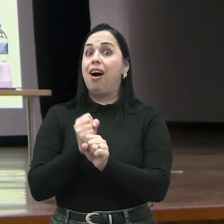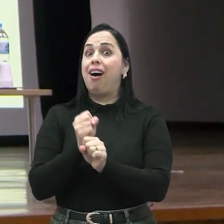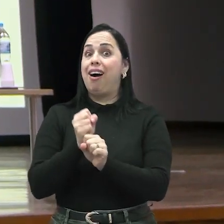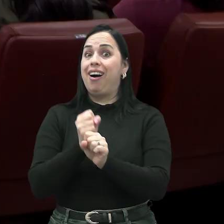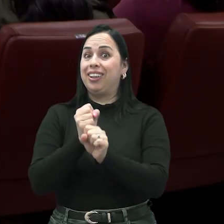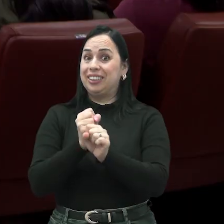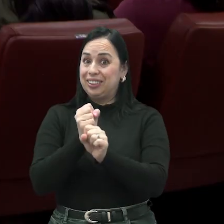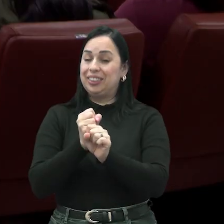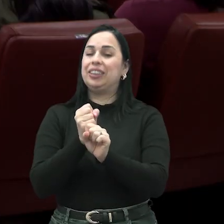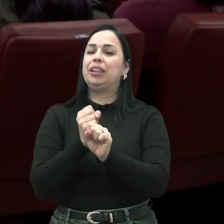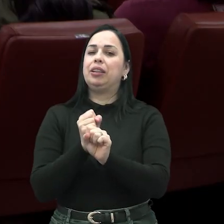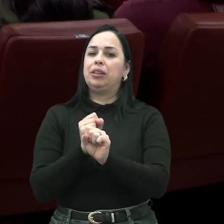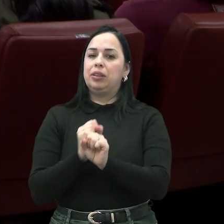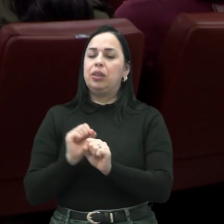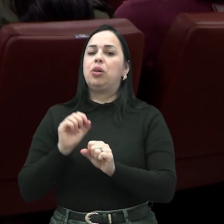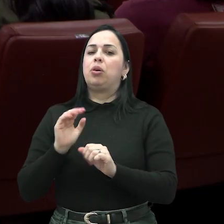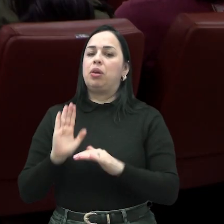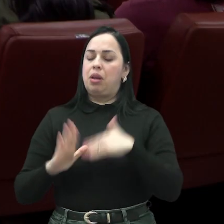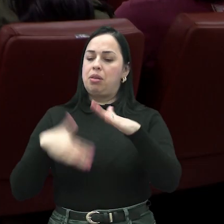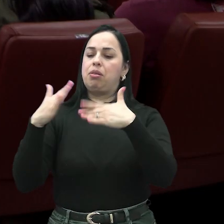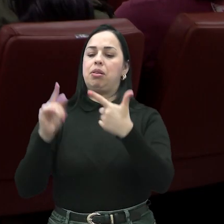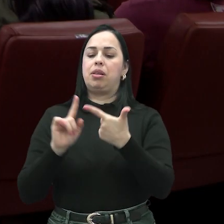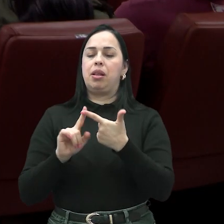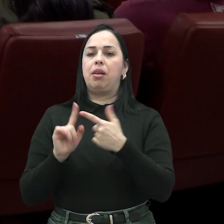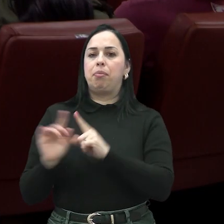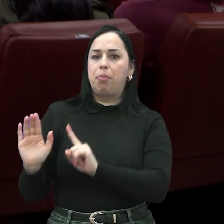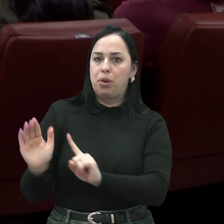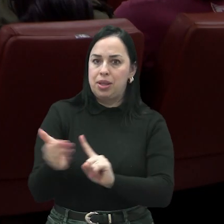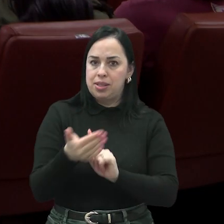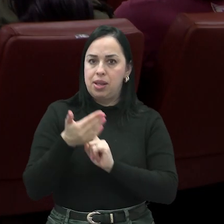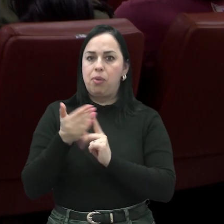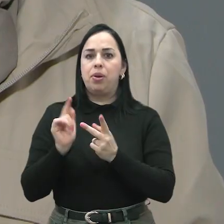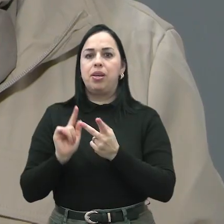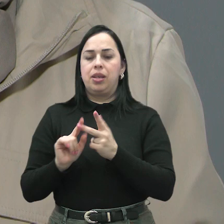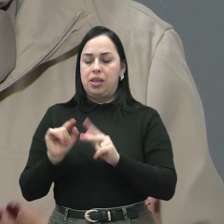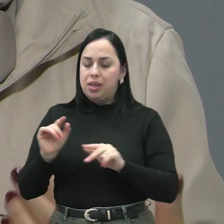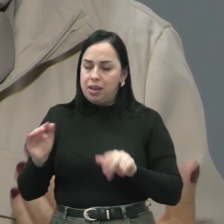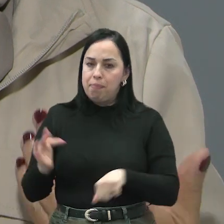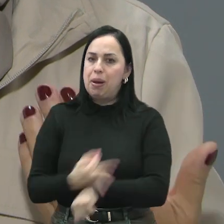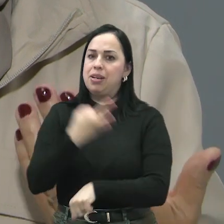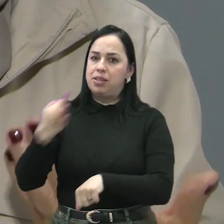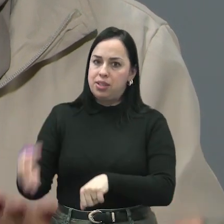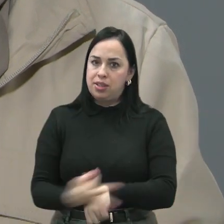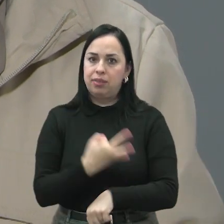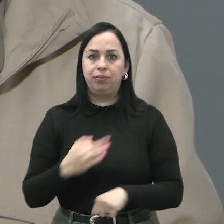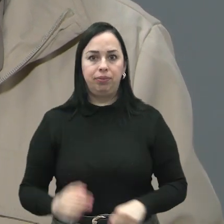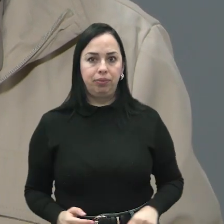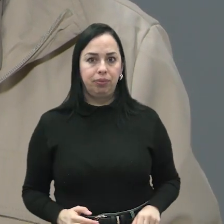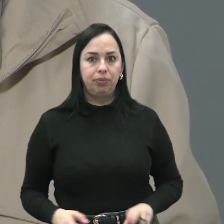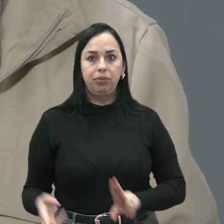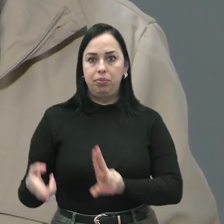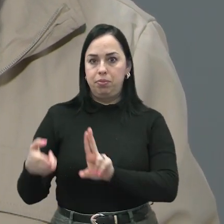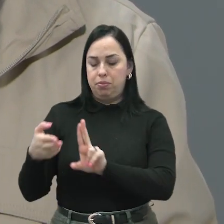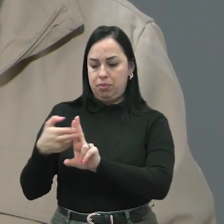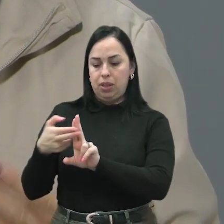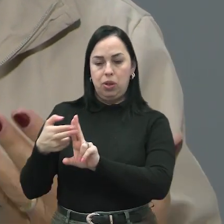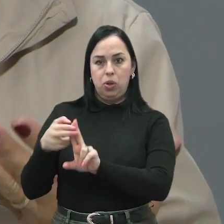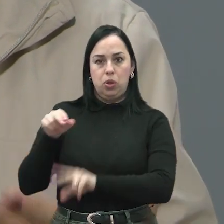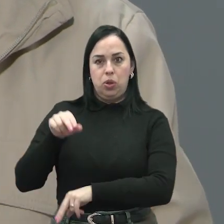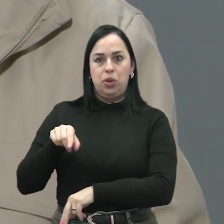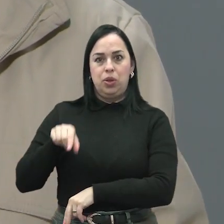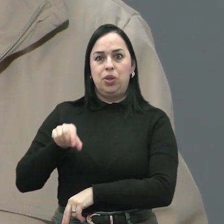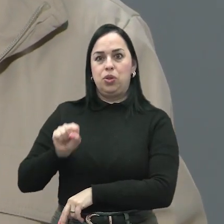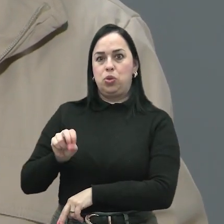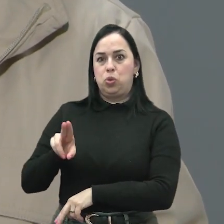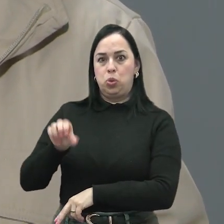do SUAS, construção, proteção social e resistência. É importante nós defendermos o SUAS, porque defendendo